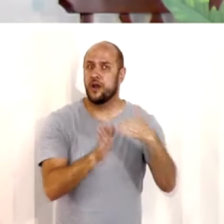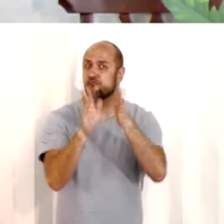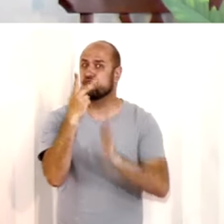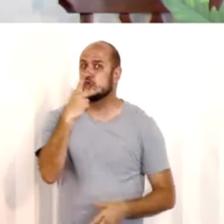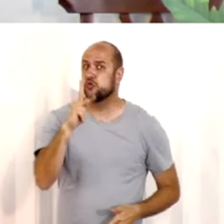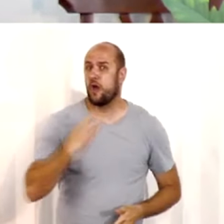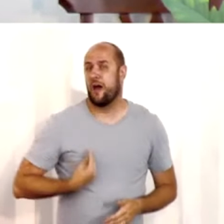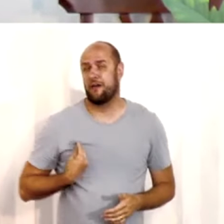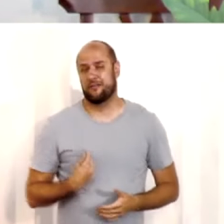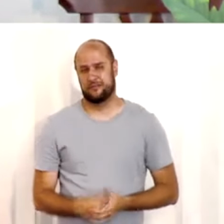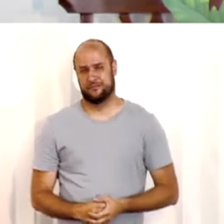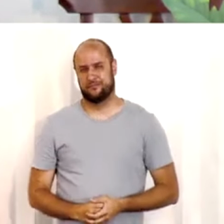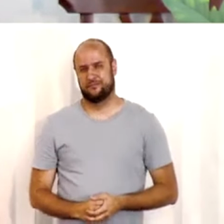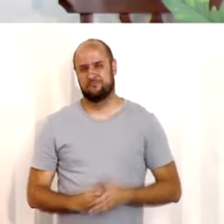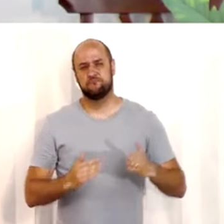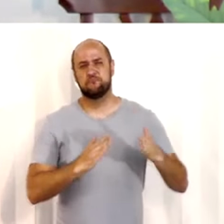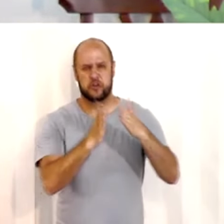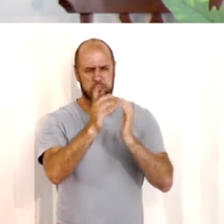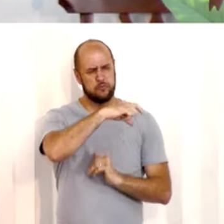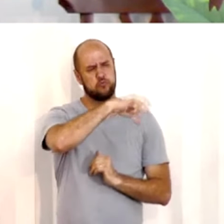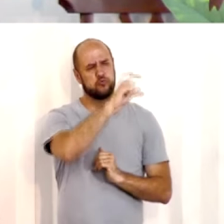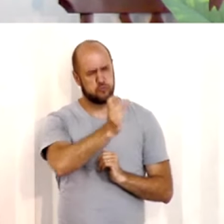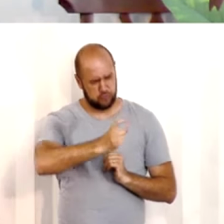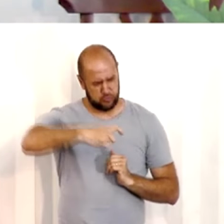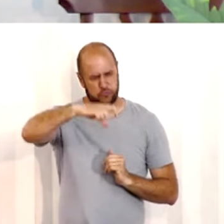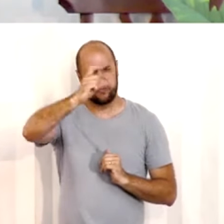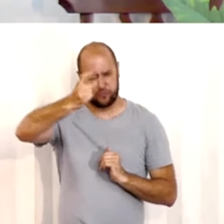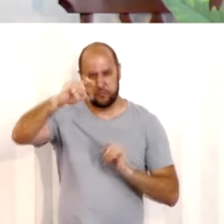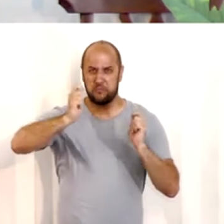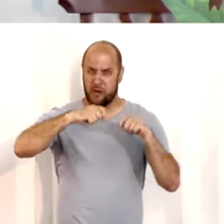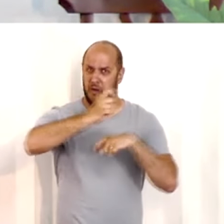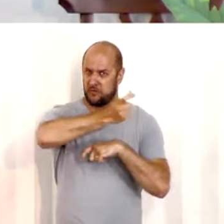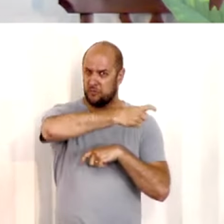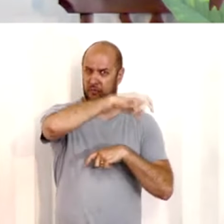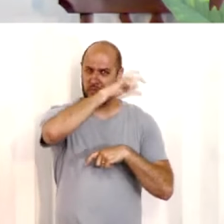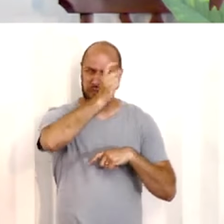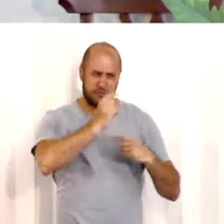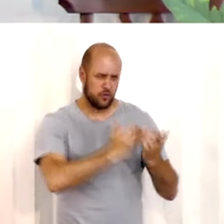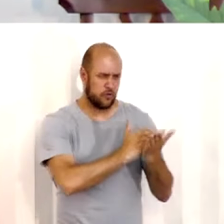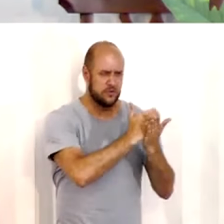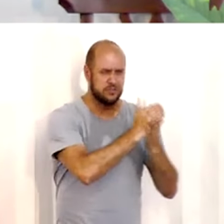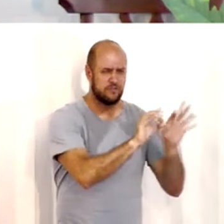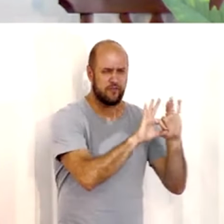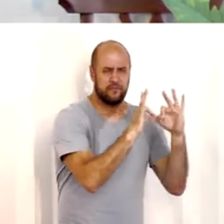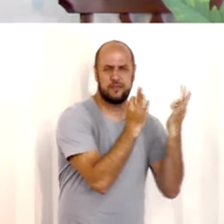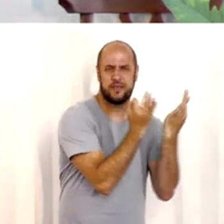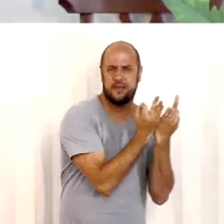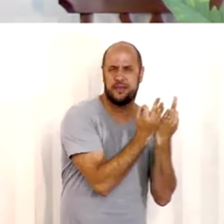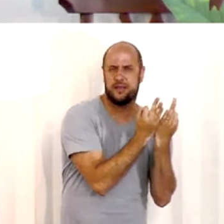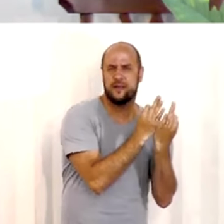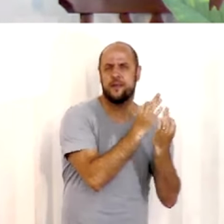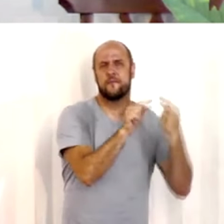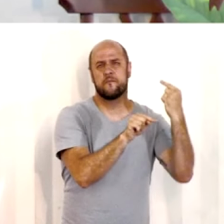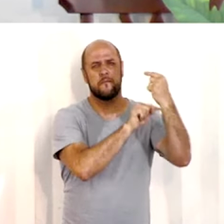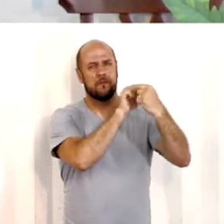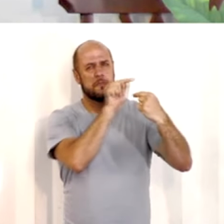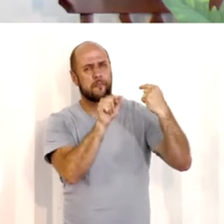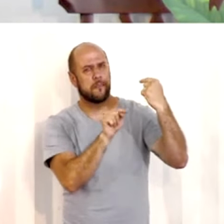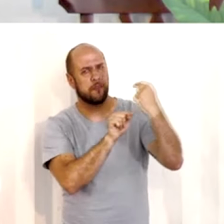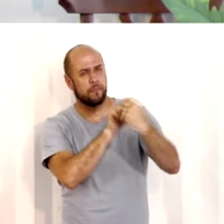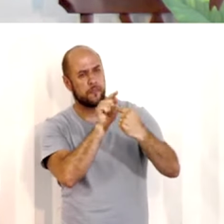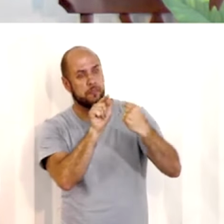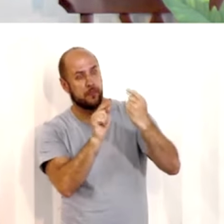caminho que pode ter suas curvas. O começo desse caminho para vocês é com a família, a caminhada de vocês